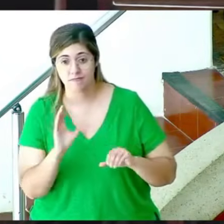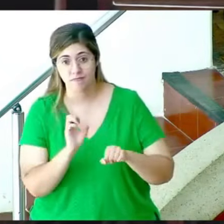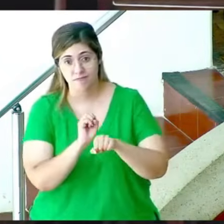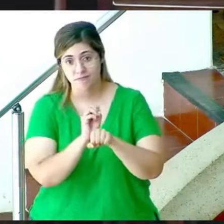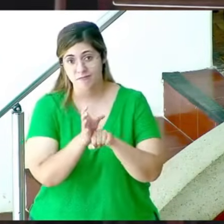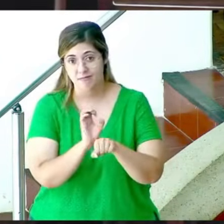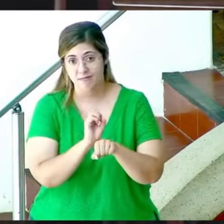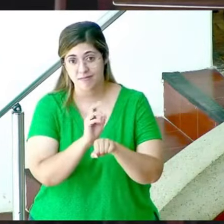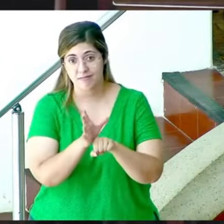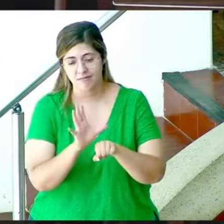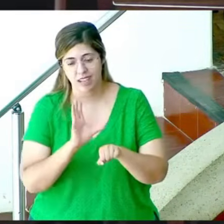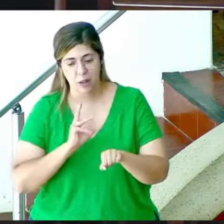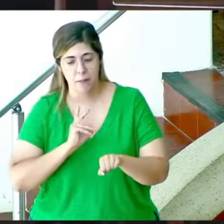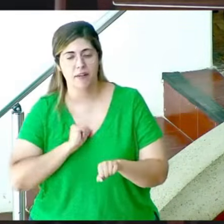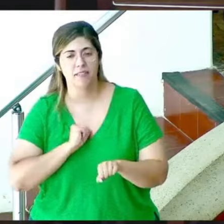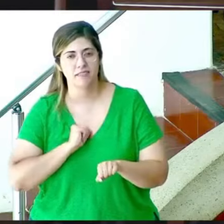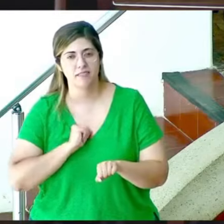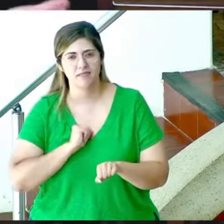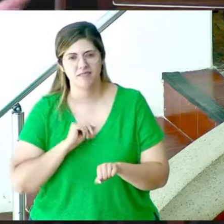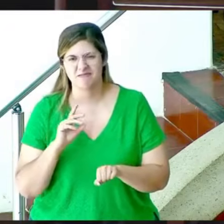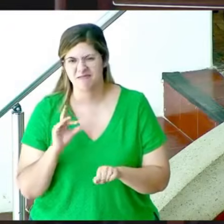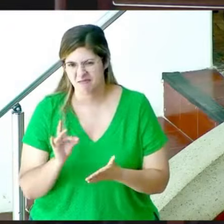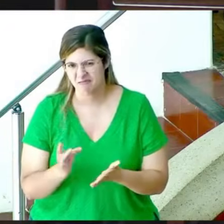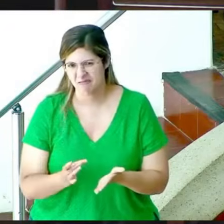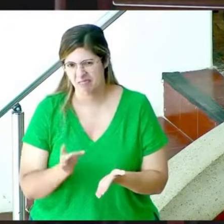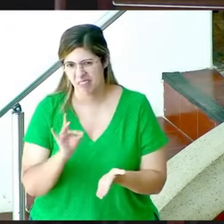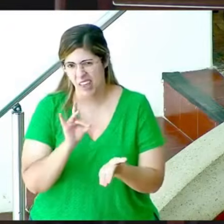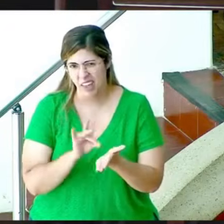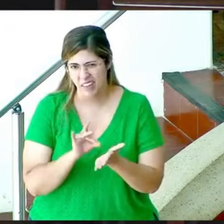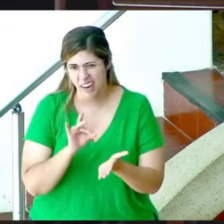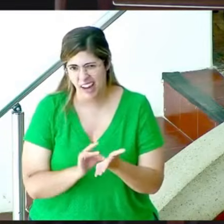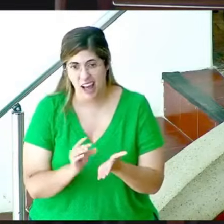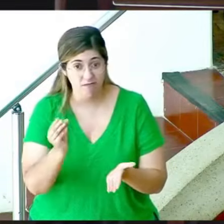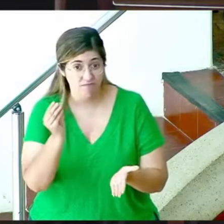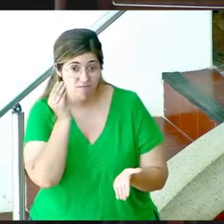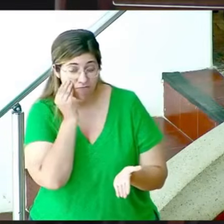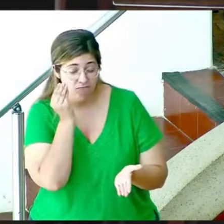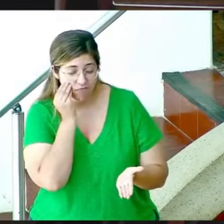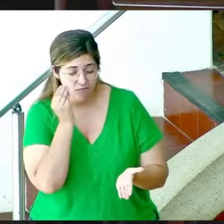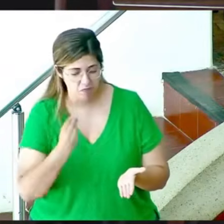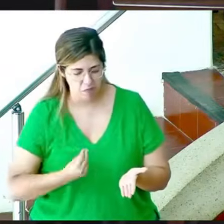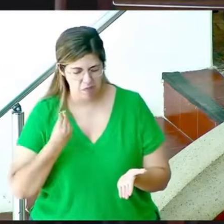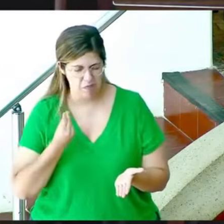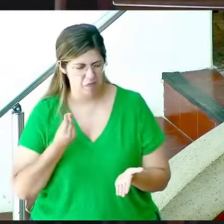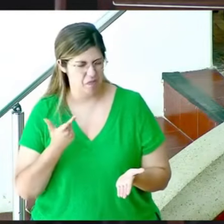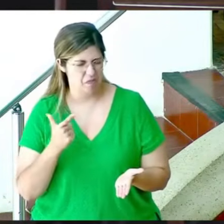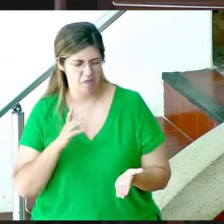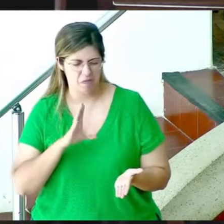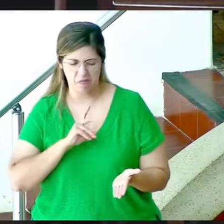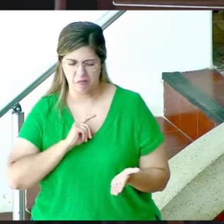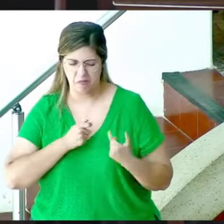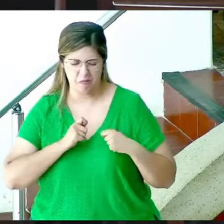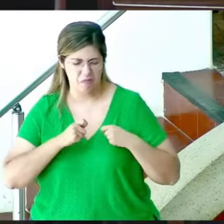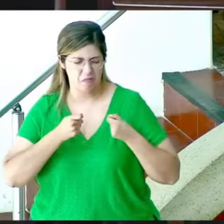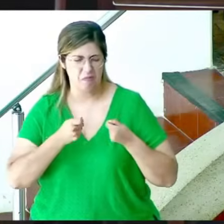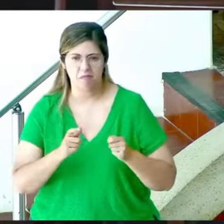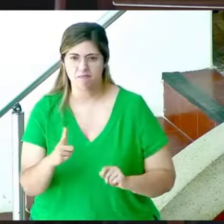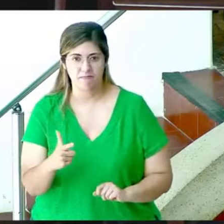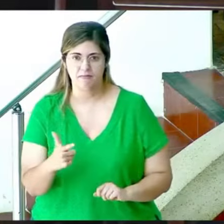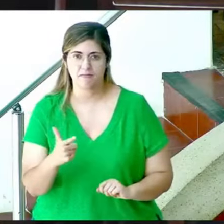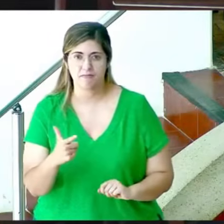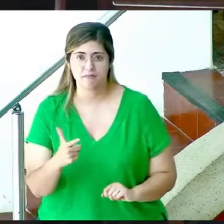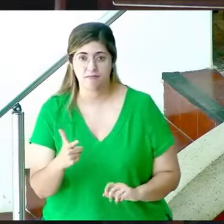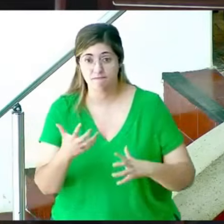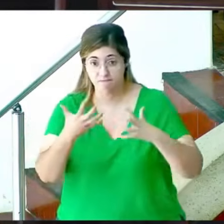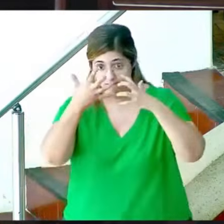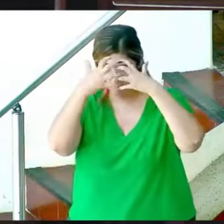na série, não na vida real. E se nós não somos lúcidos e não conseguimos amar, provavelmente nós também